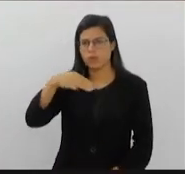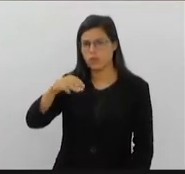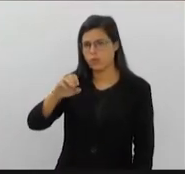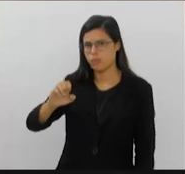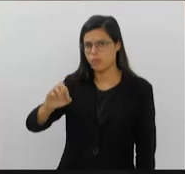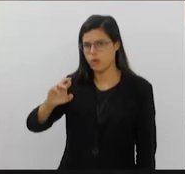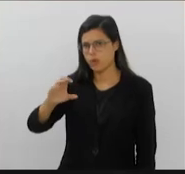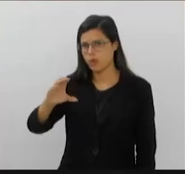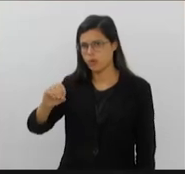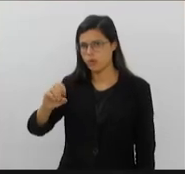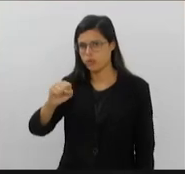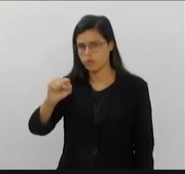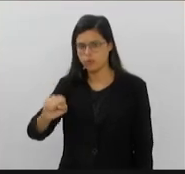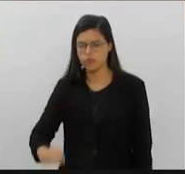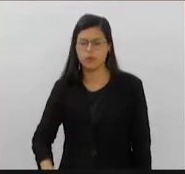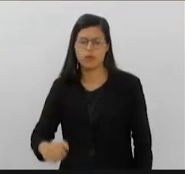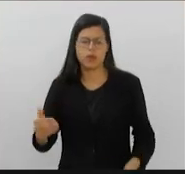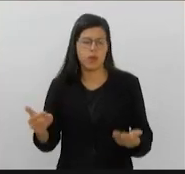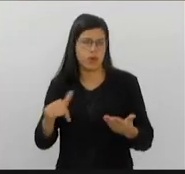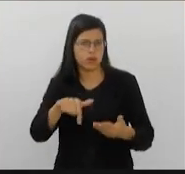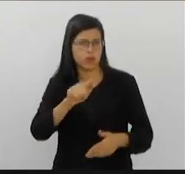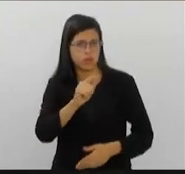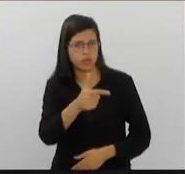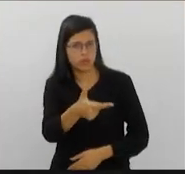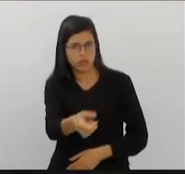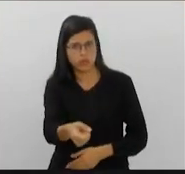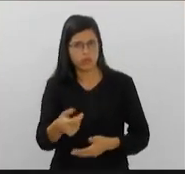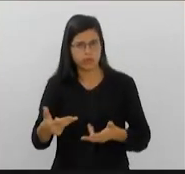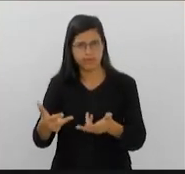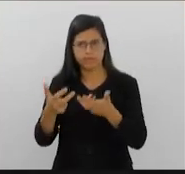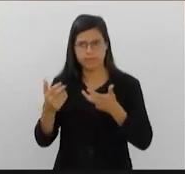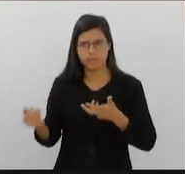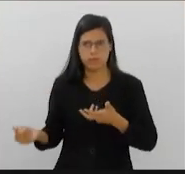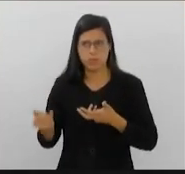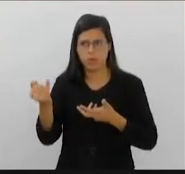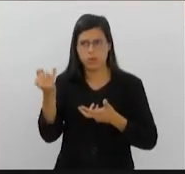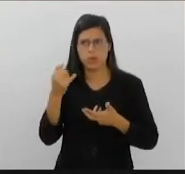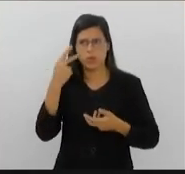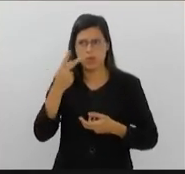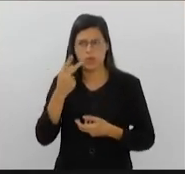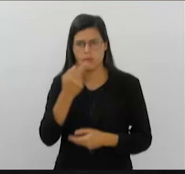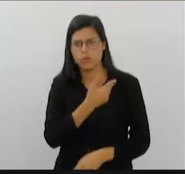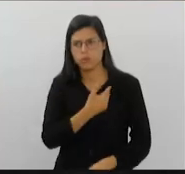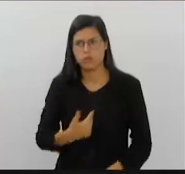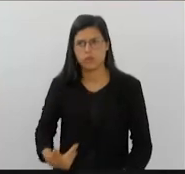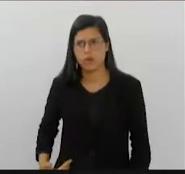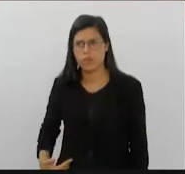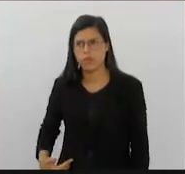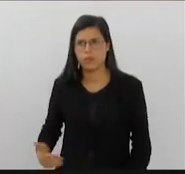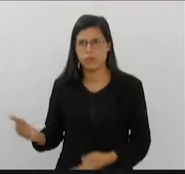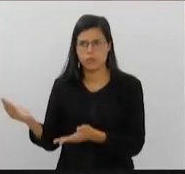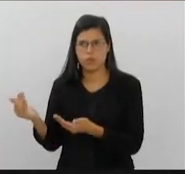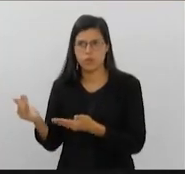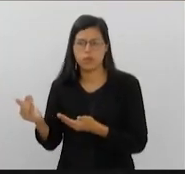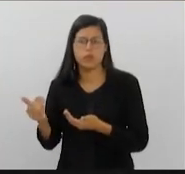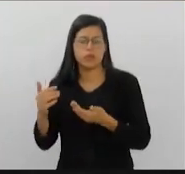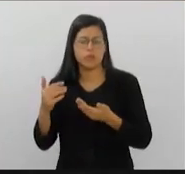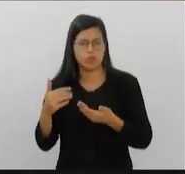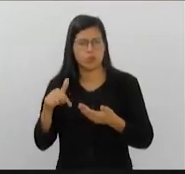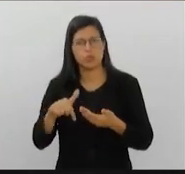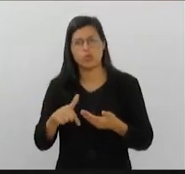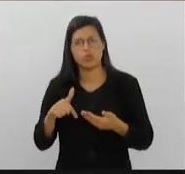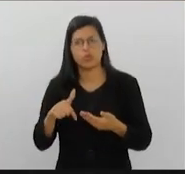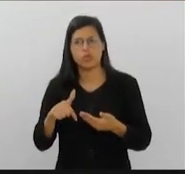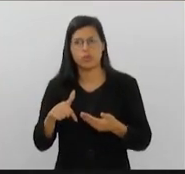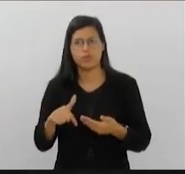Unidas, e agora estou aqui no G20. E a gente vê a importância da política pública de juventude que alcance a juventude no lugar onde